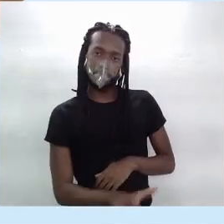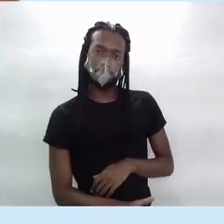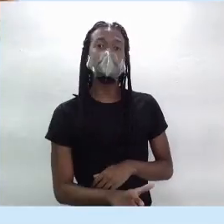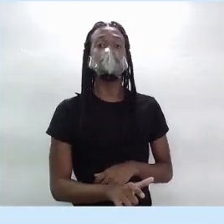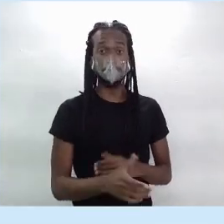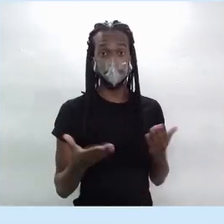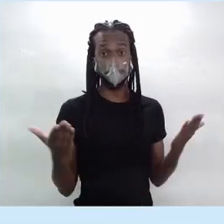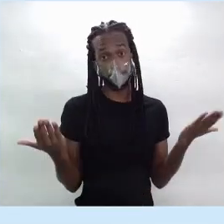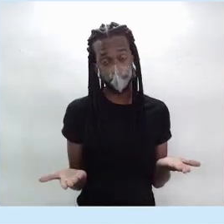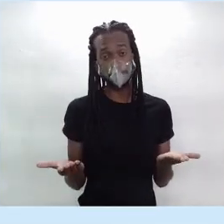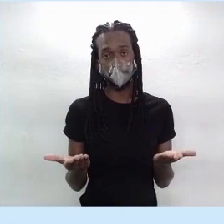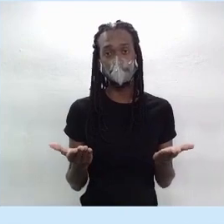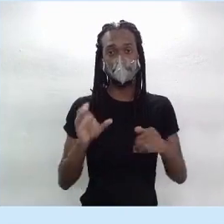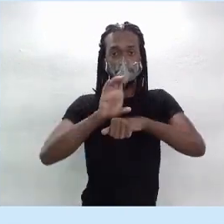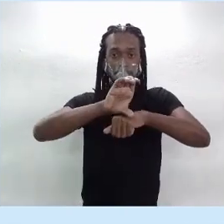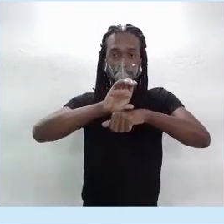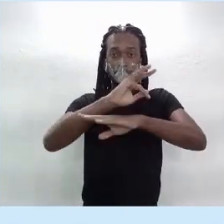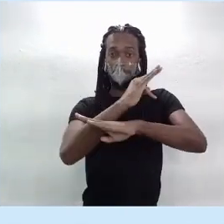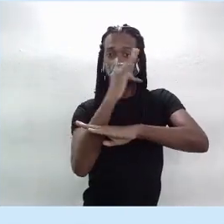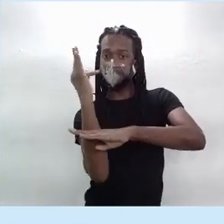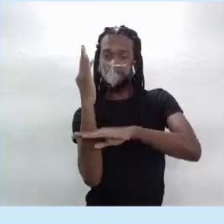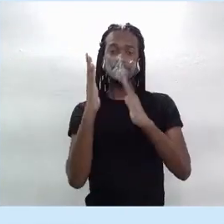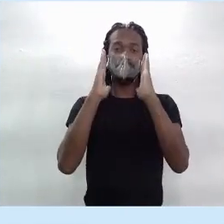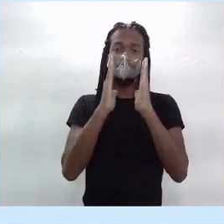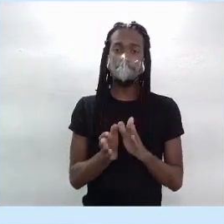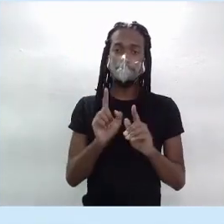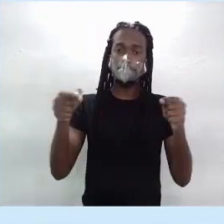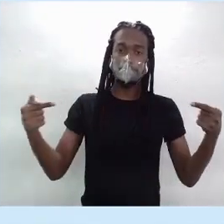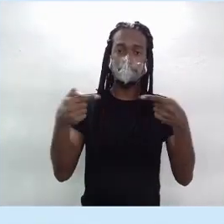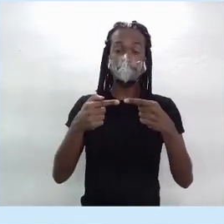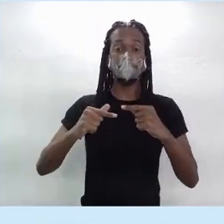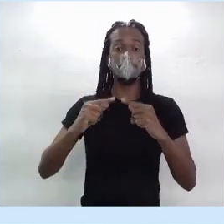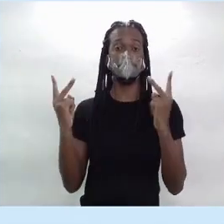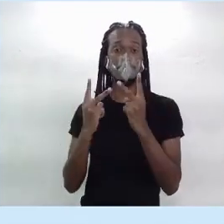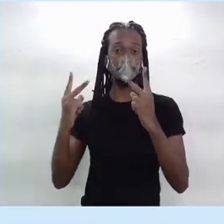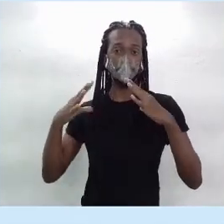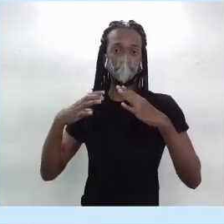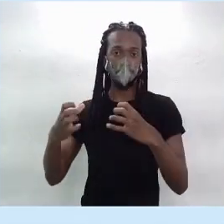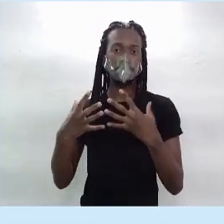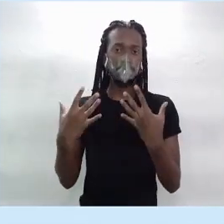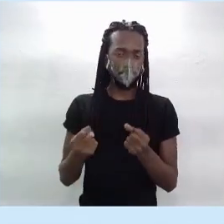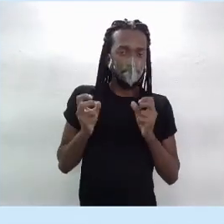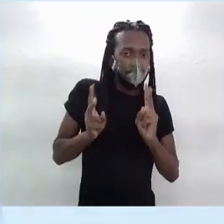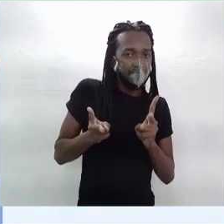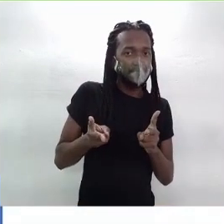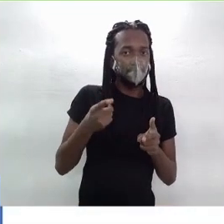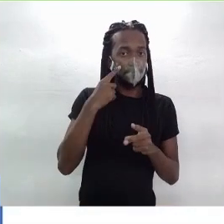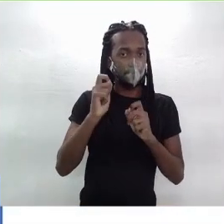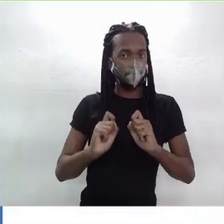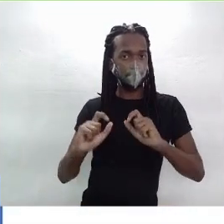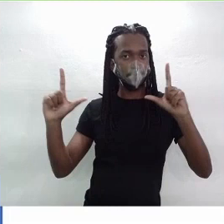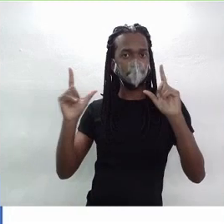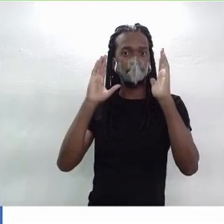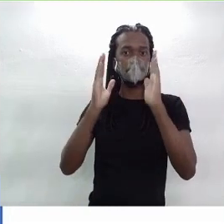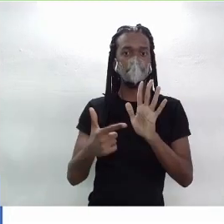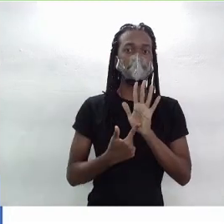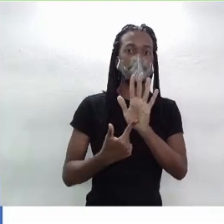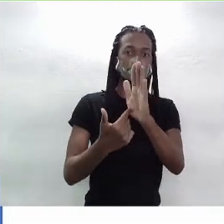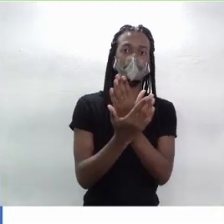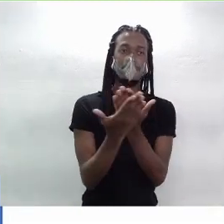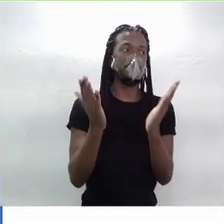Constituição Federal hoje e os valores éticos. Vamos adiante. Como na tela, trouxe para vocês